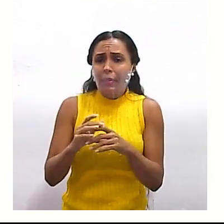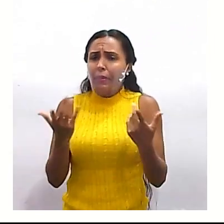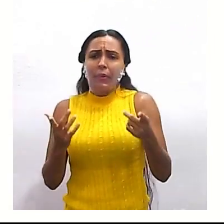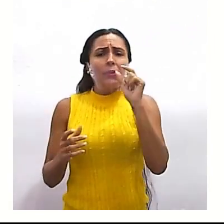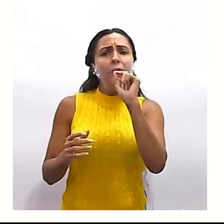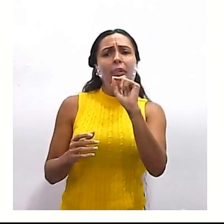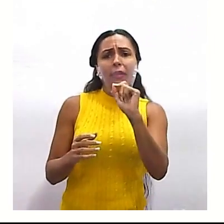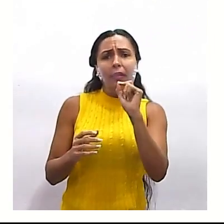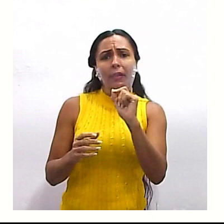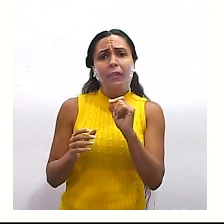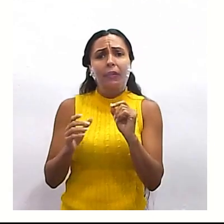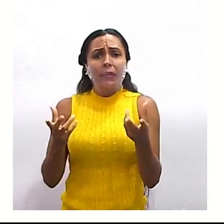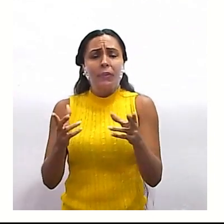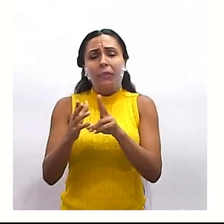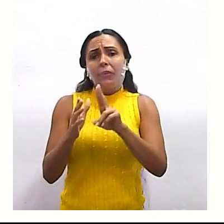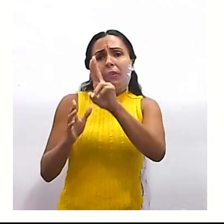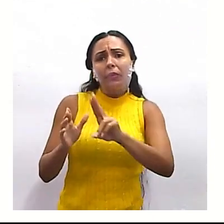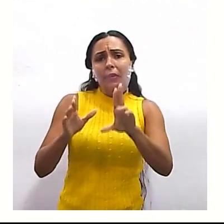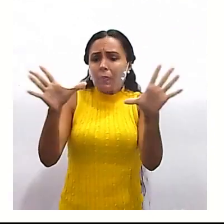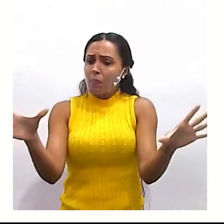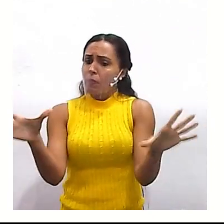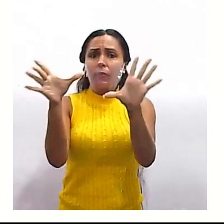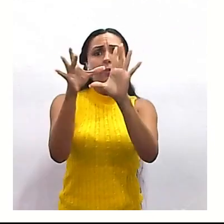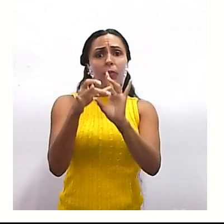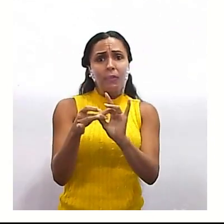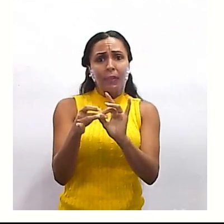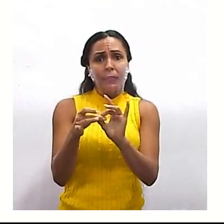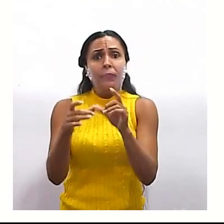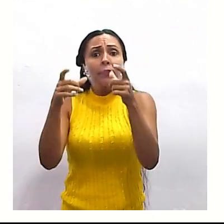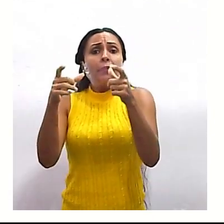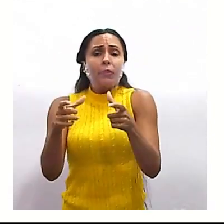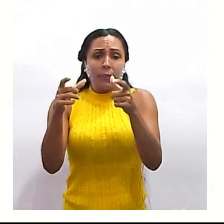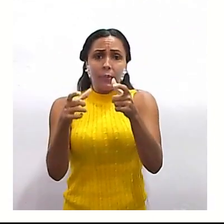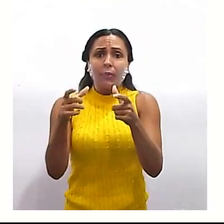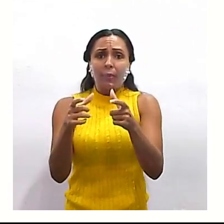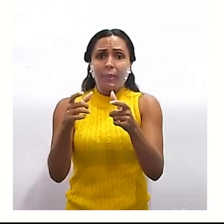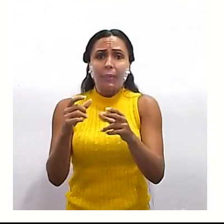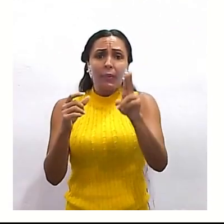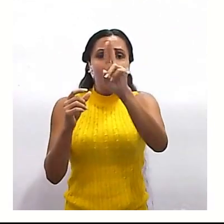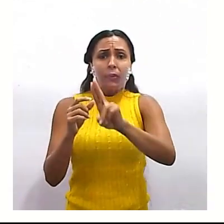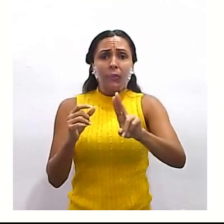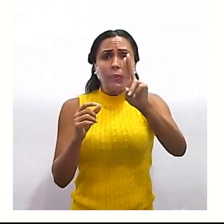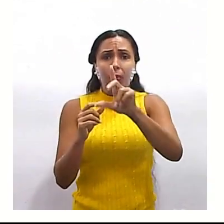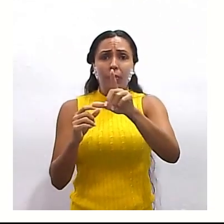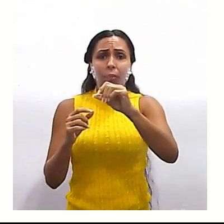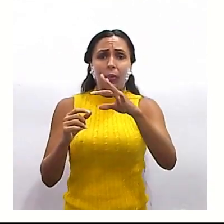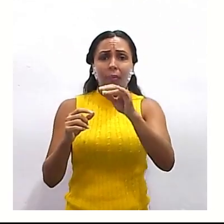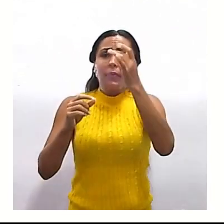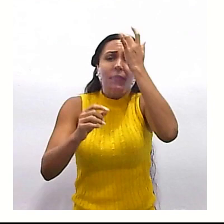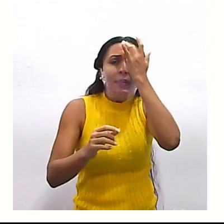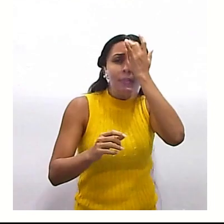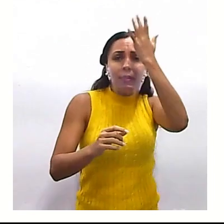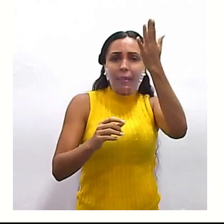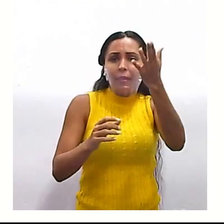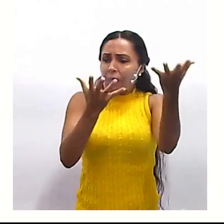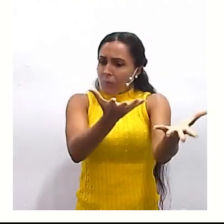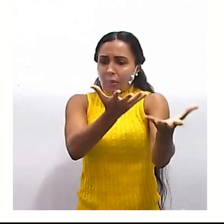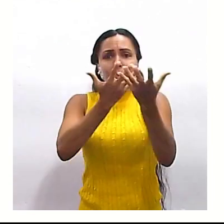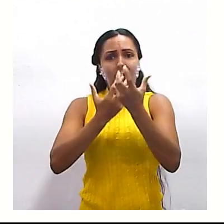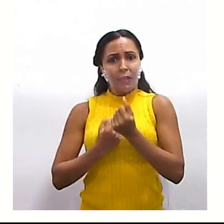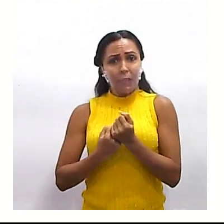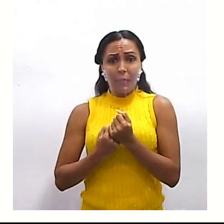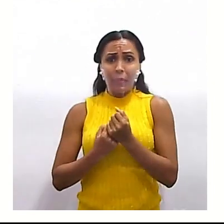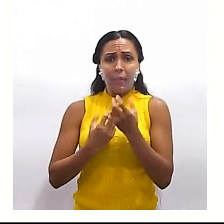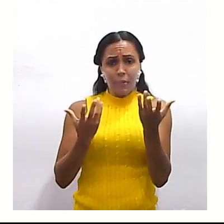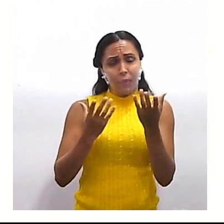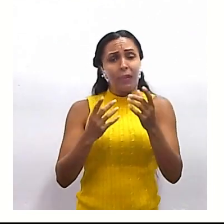carga? Seria juntar, colocar tudo em um único lote para facilitar o recebimento, para facilitar para quem vai entregar.